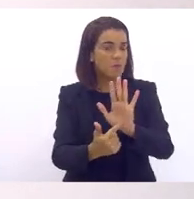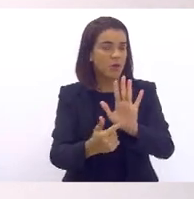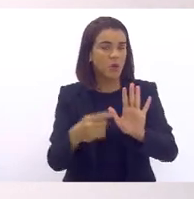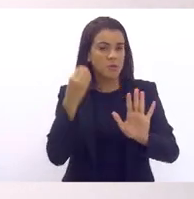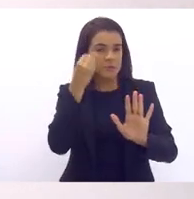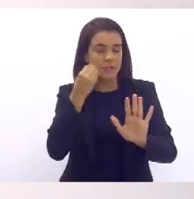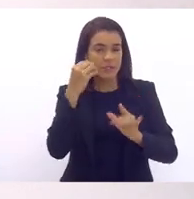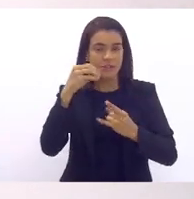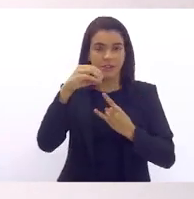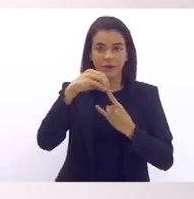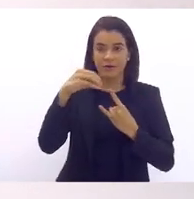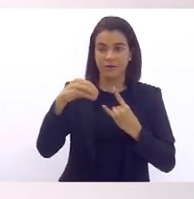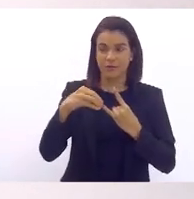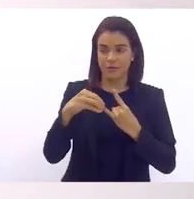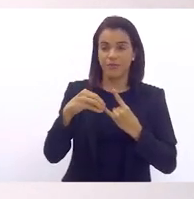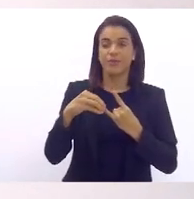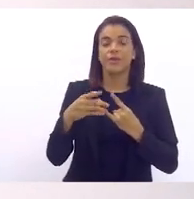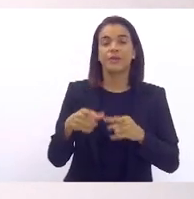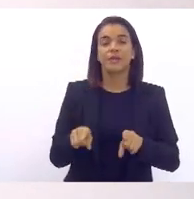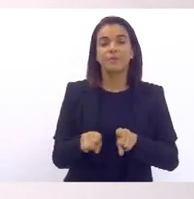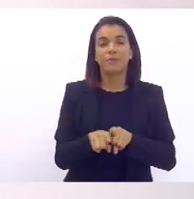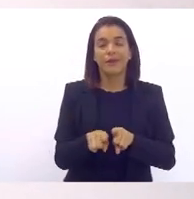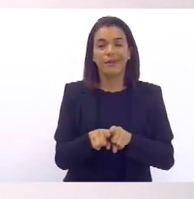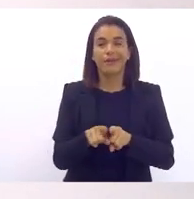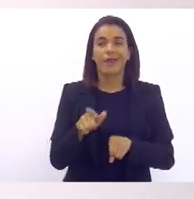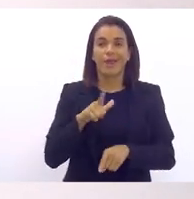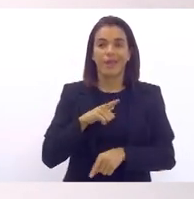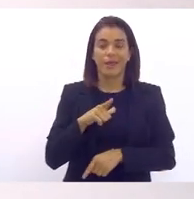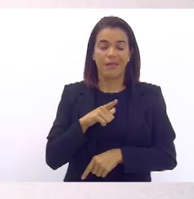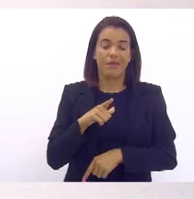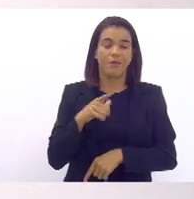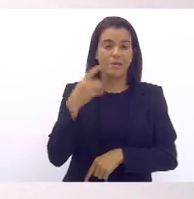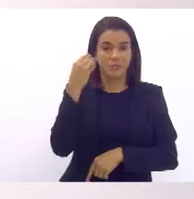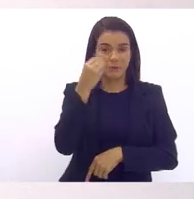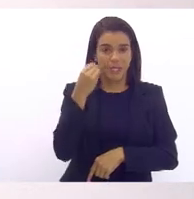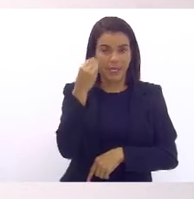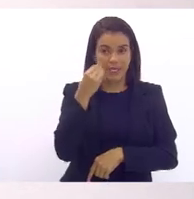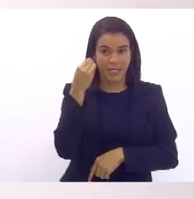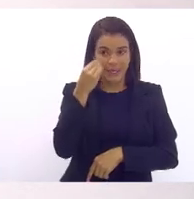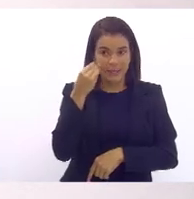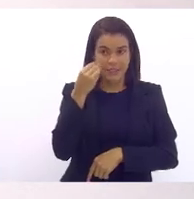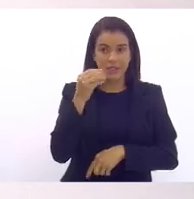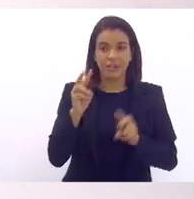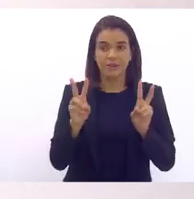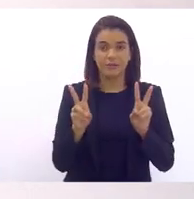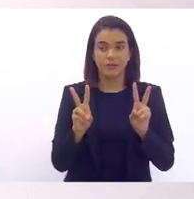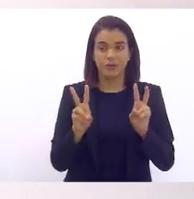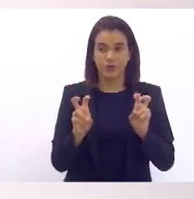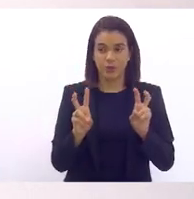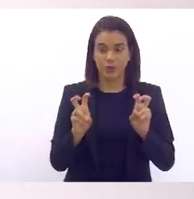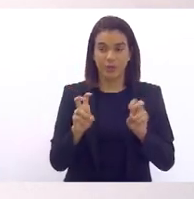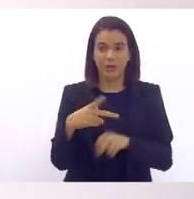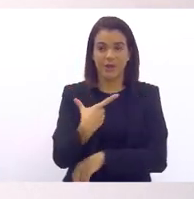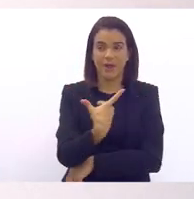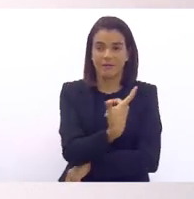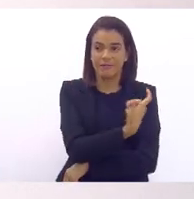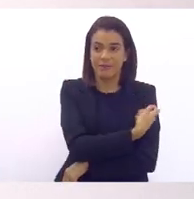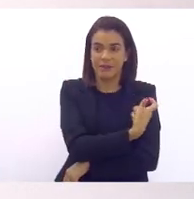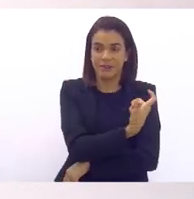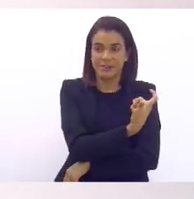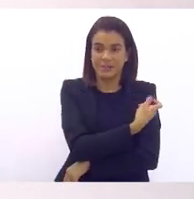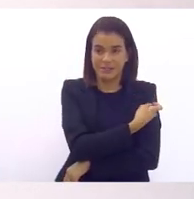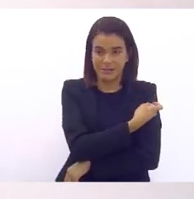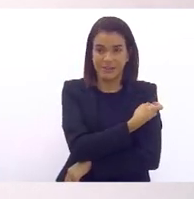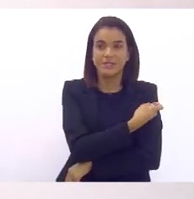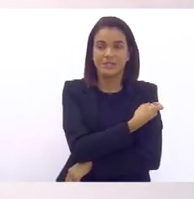fio Cruz as encomendas tecnológicas que a gente tem uma experiência grande com relação à vacina da da